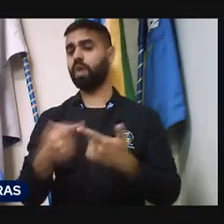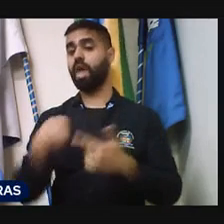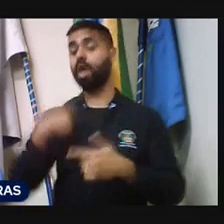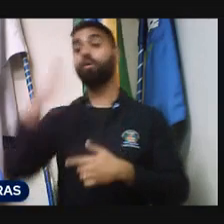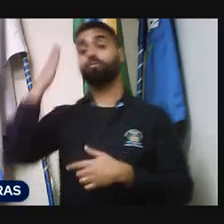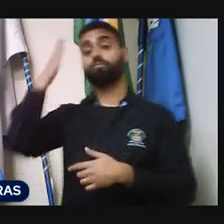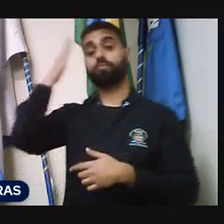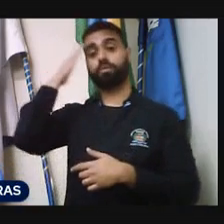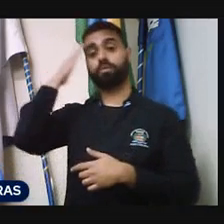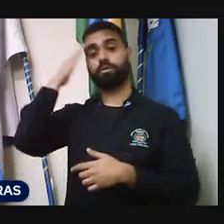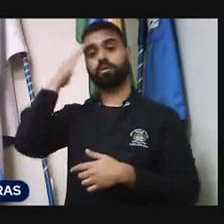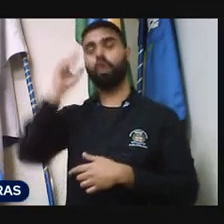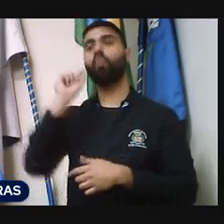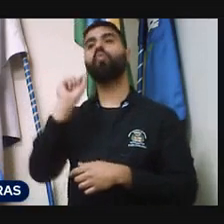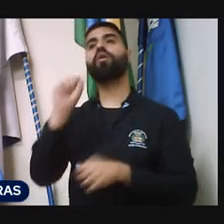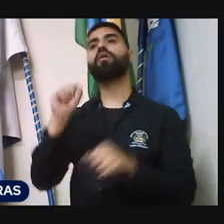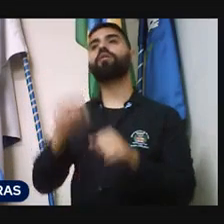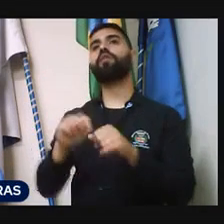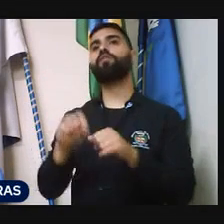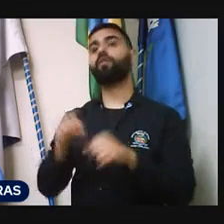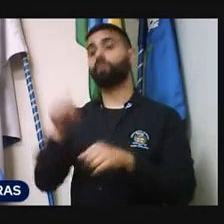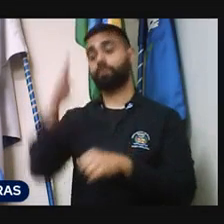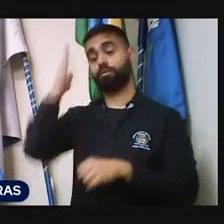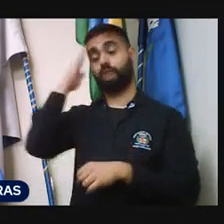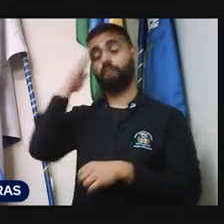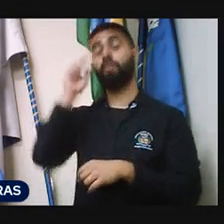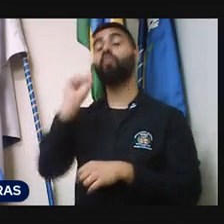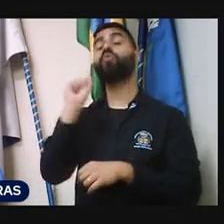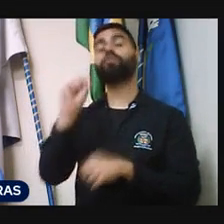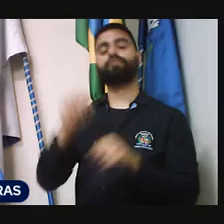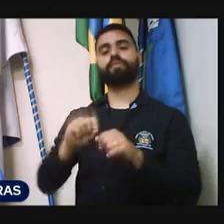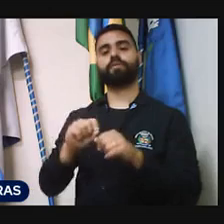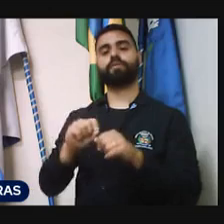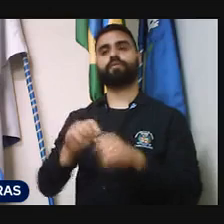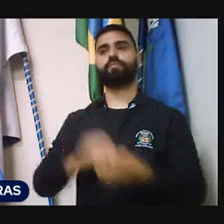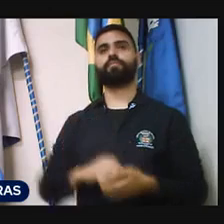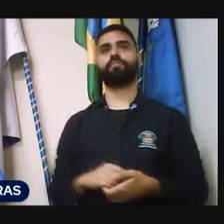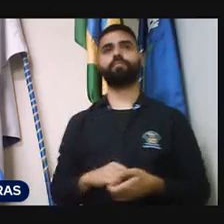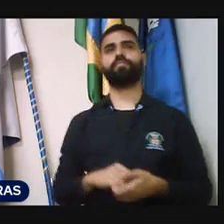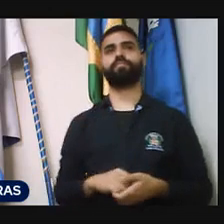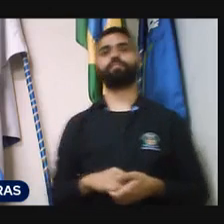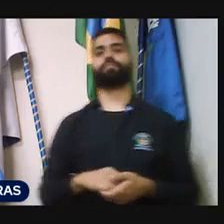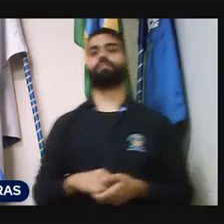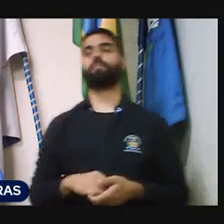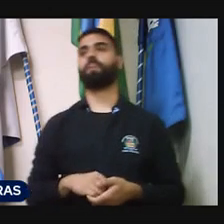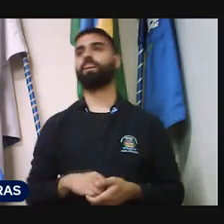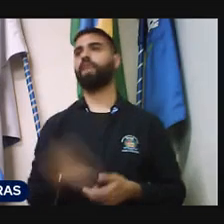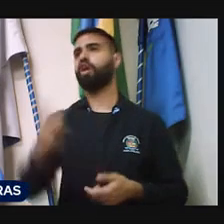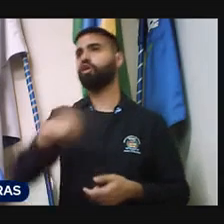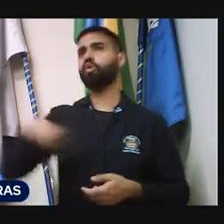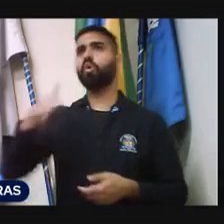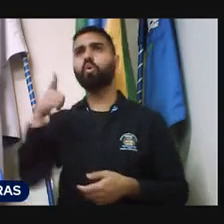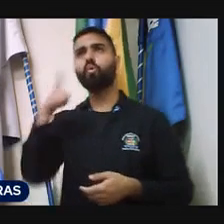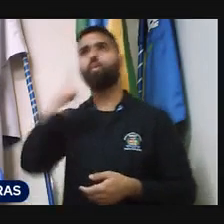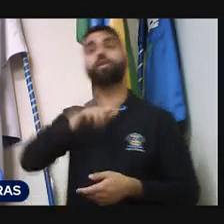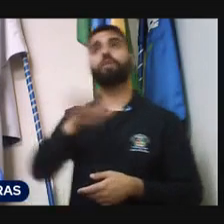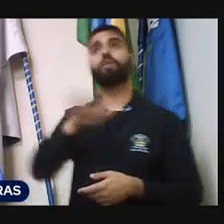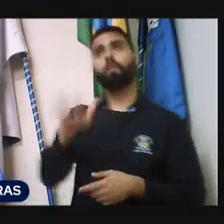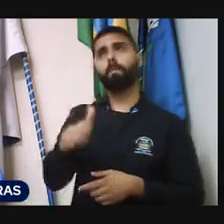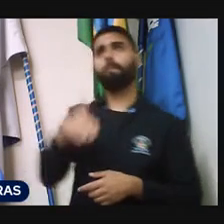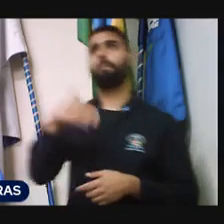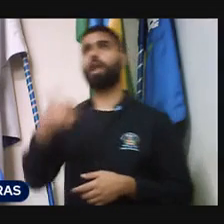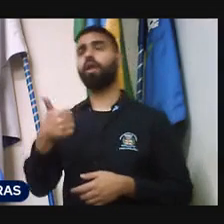sei do que está sendo feito e você que sabe que foi feito e a gente conseguiu dar uma melhorada